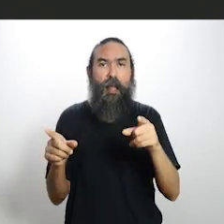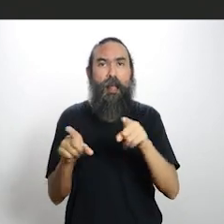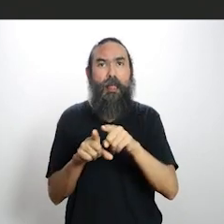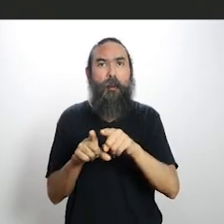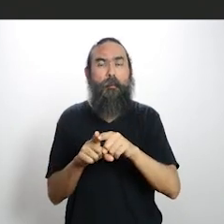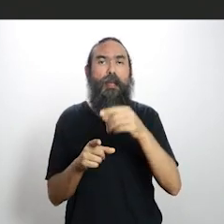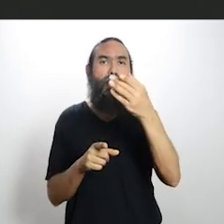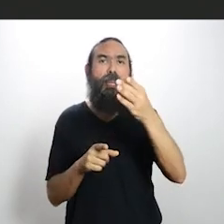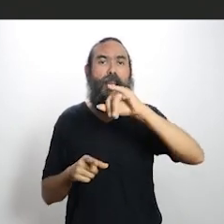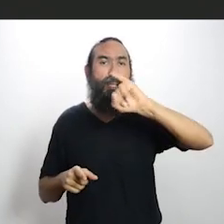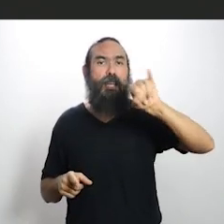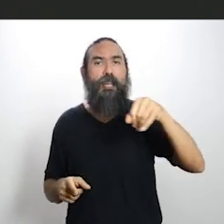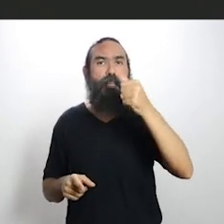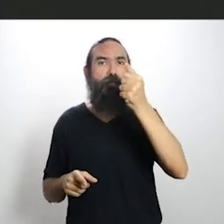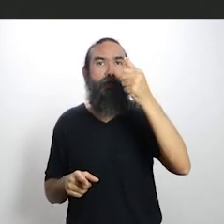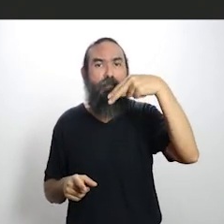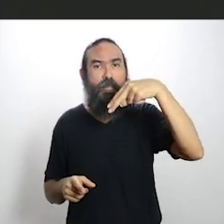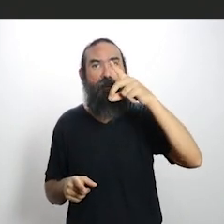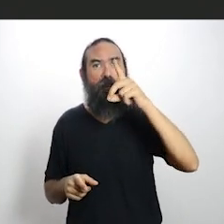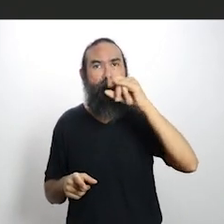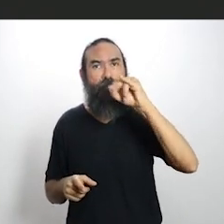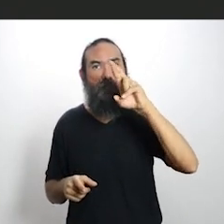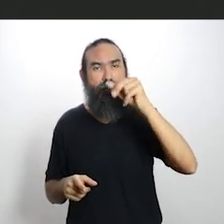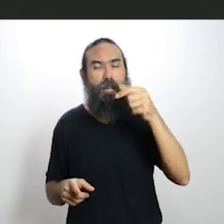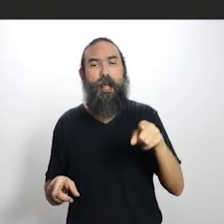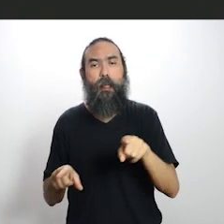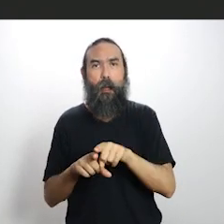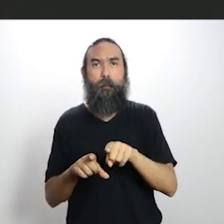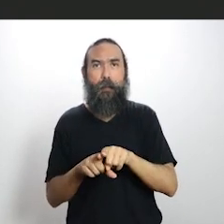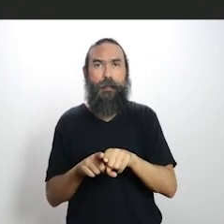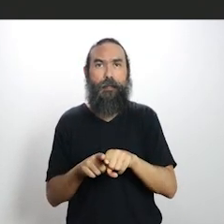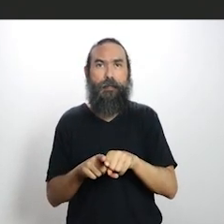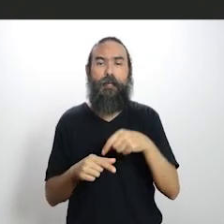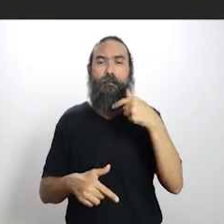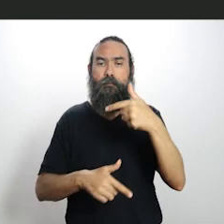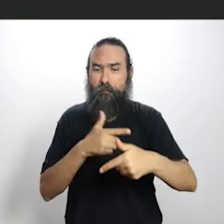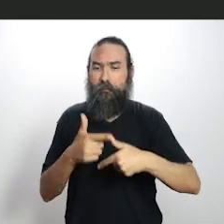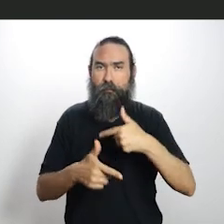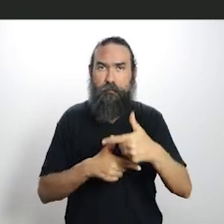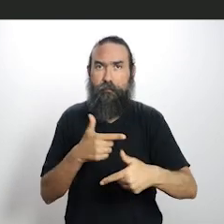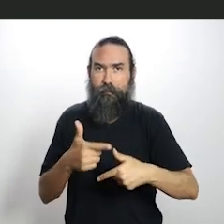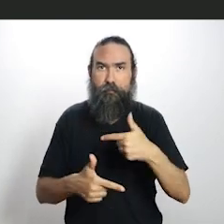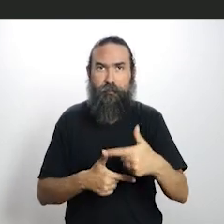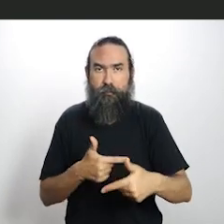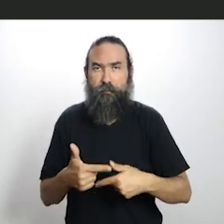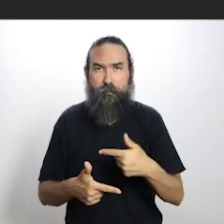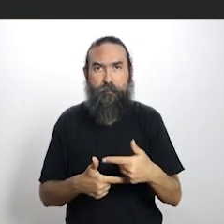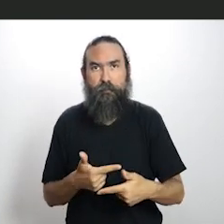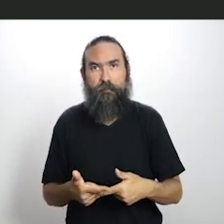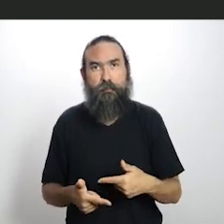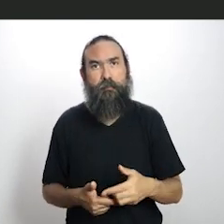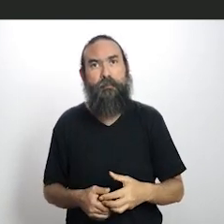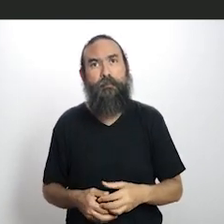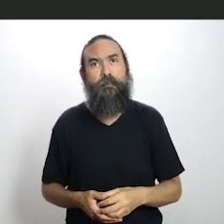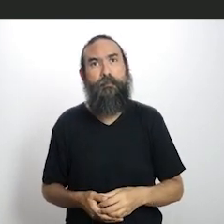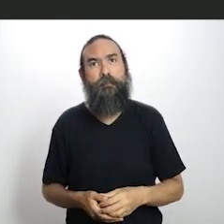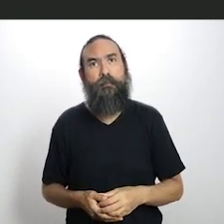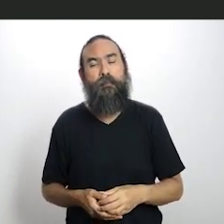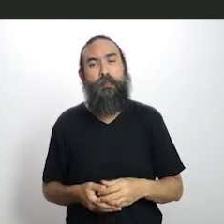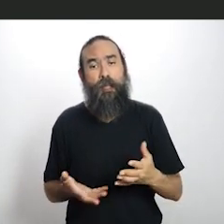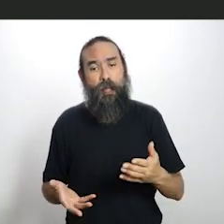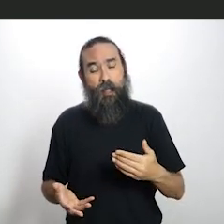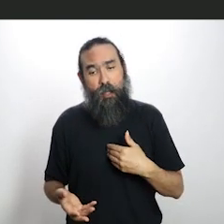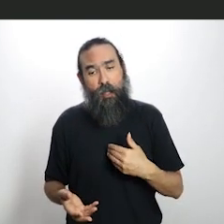mais uma vez eu costumo dizer sempre quem conhece a Xambá sabe o quanto a sua estrutura filosófica cultural